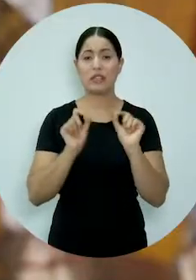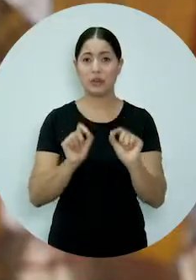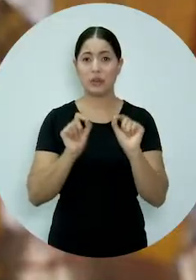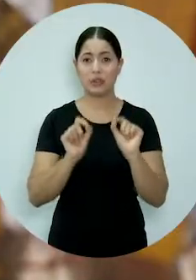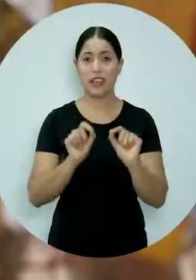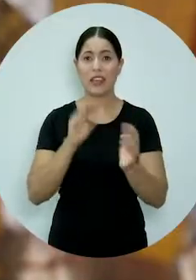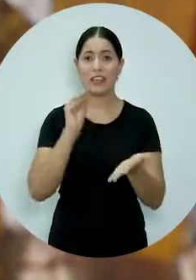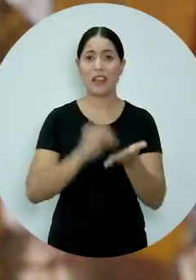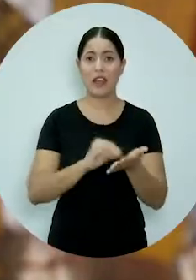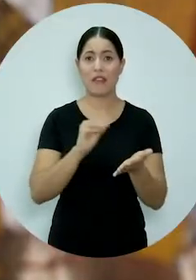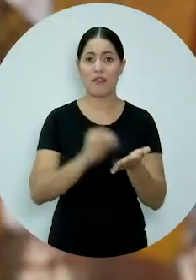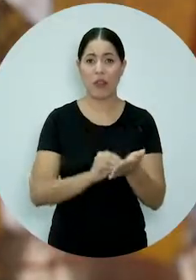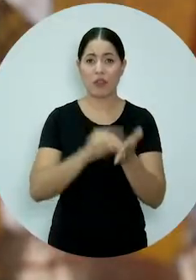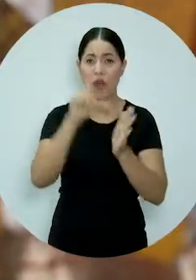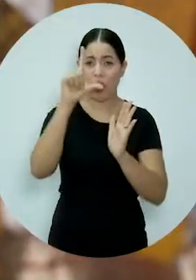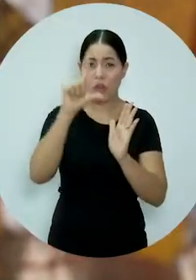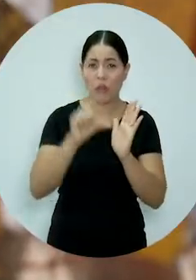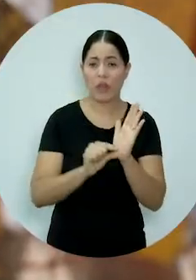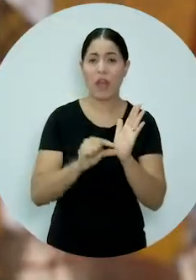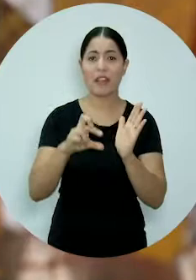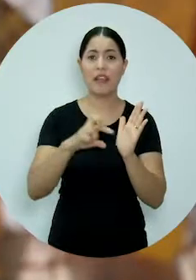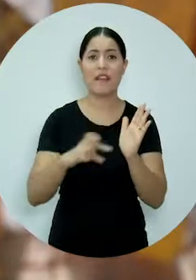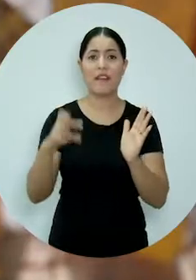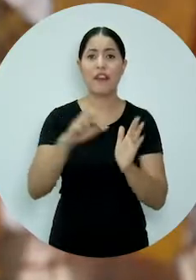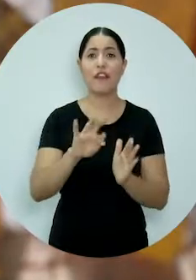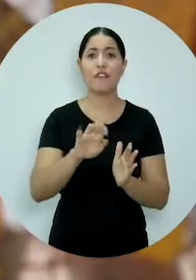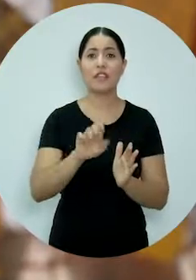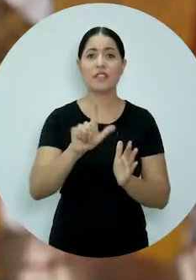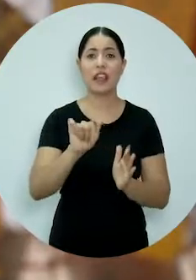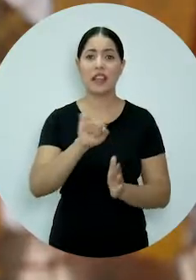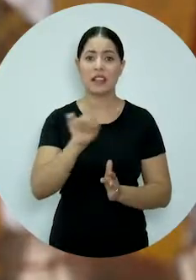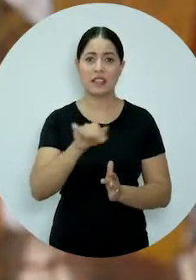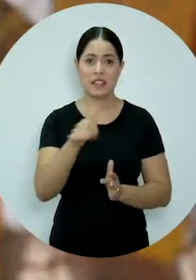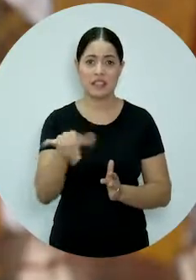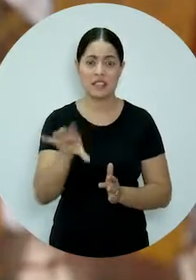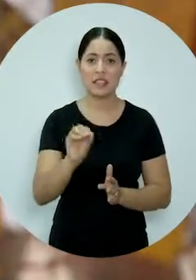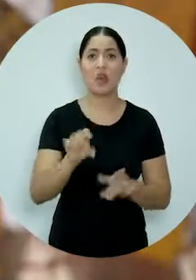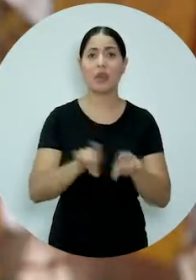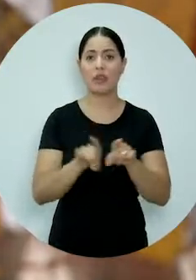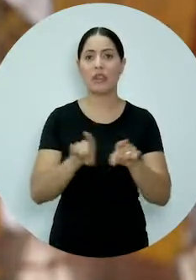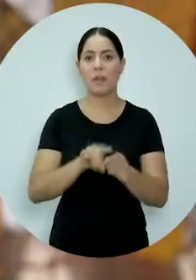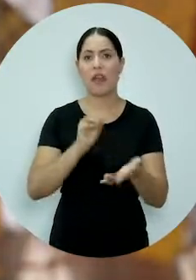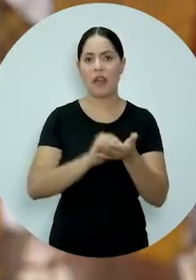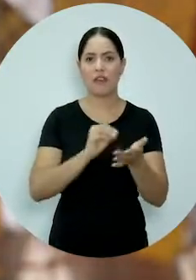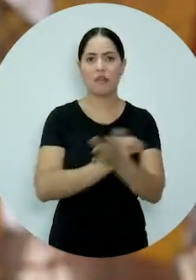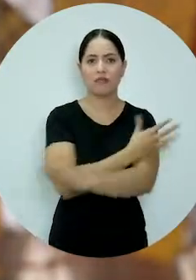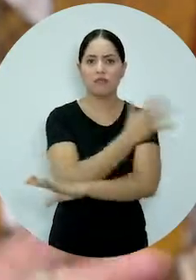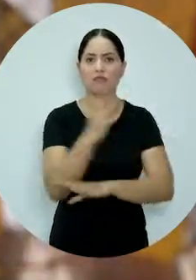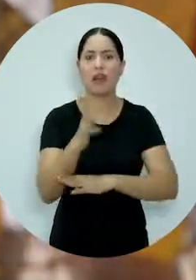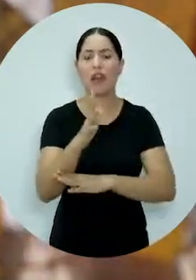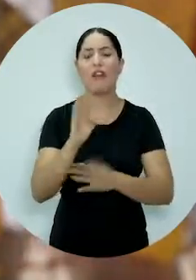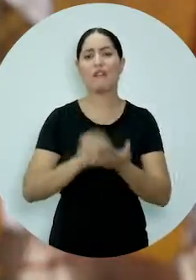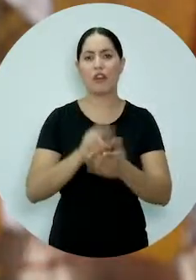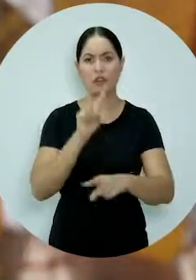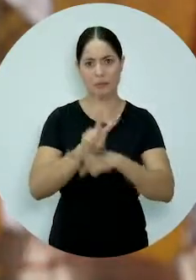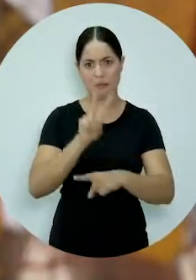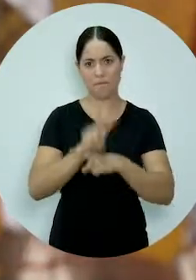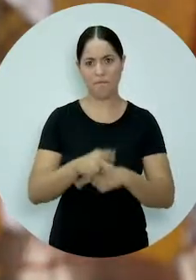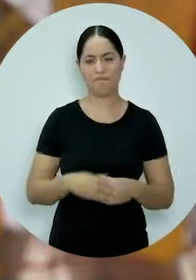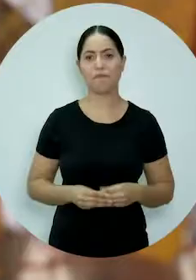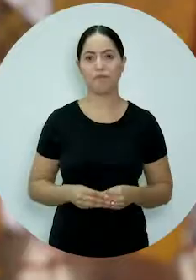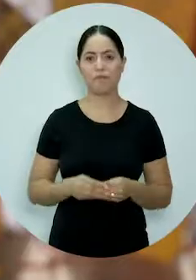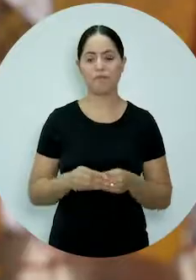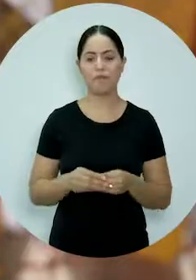à retração da fiscalização ambiental e uma política ambiental mais desenvolvimentista e menos